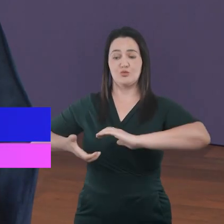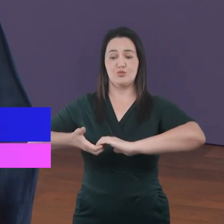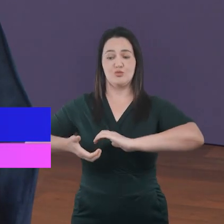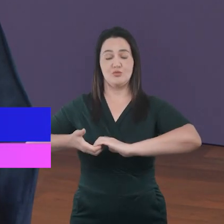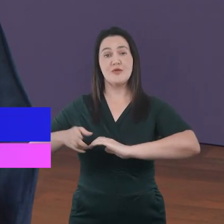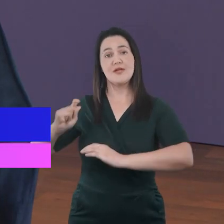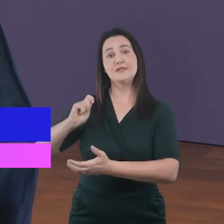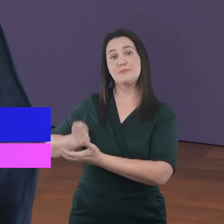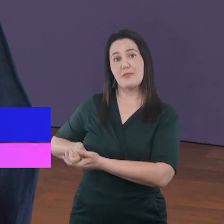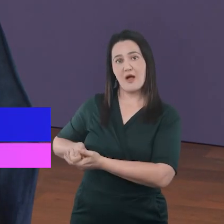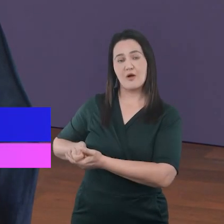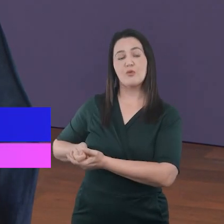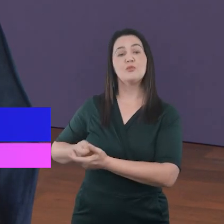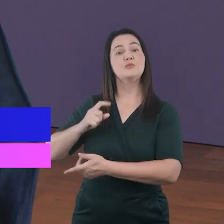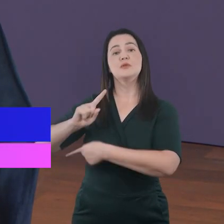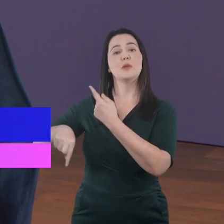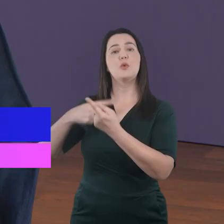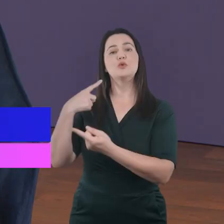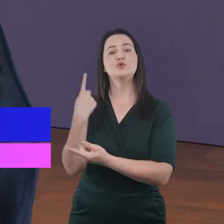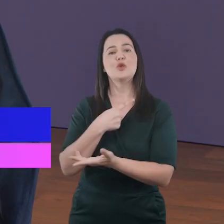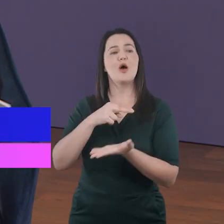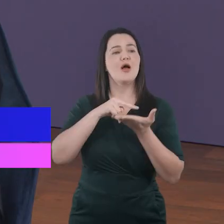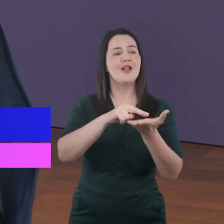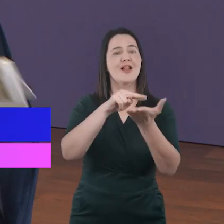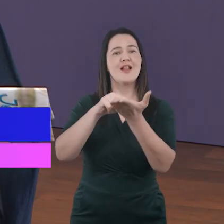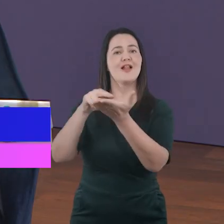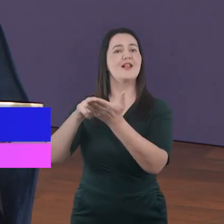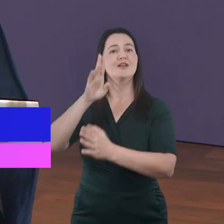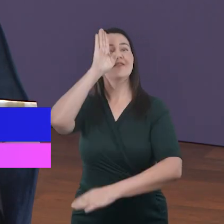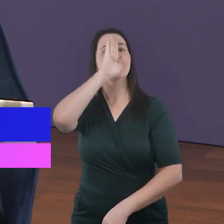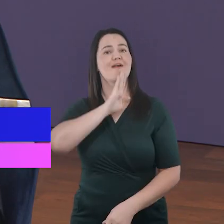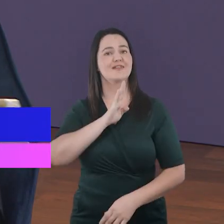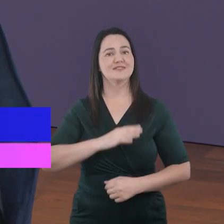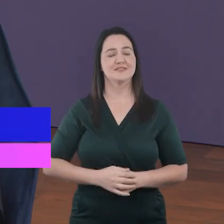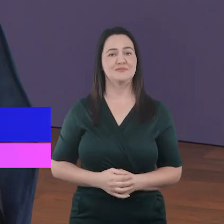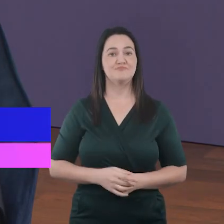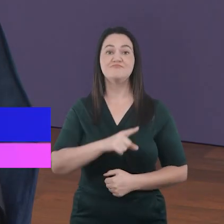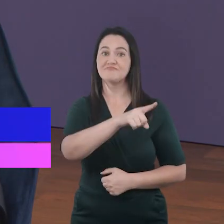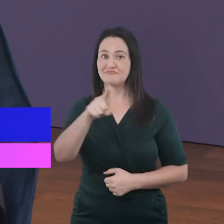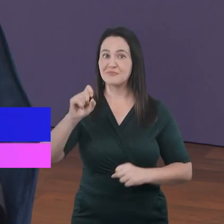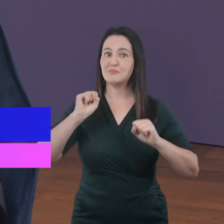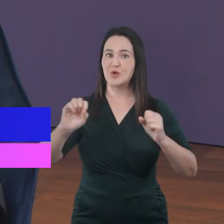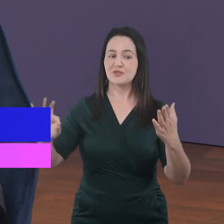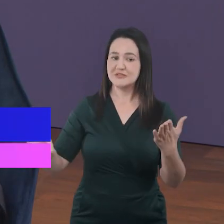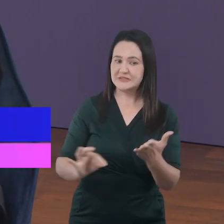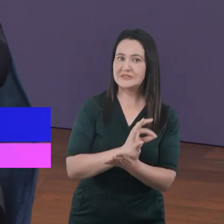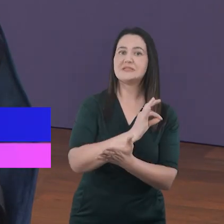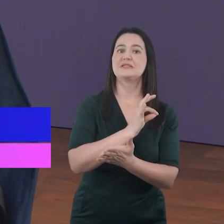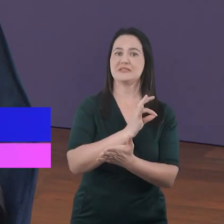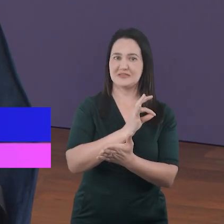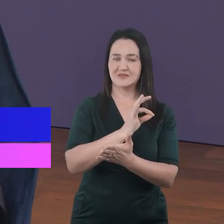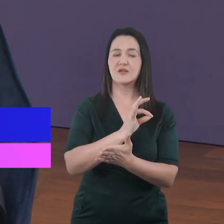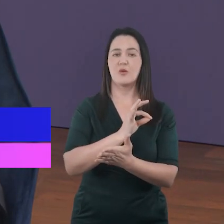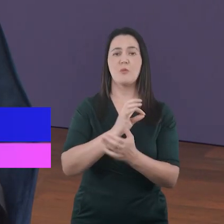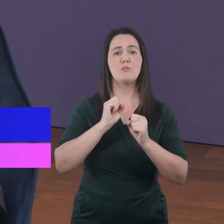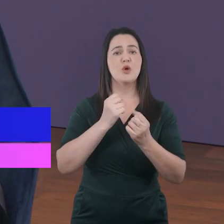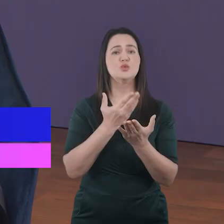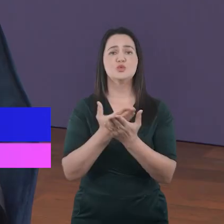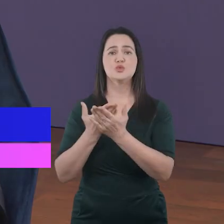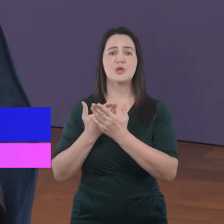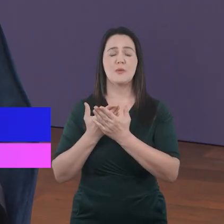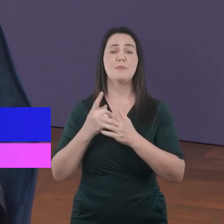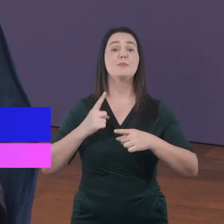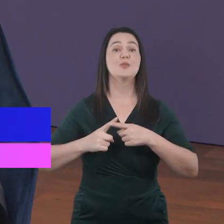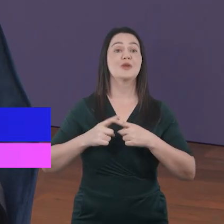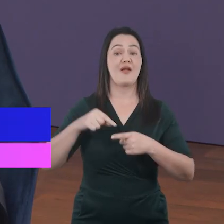da escola bíblica não pagam mensalidade e sempre podem fazer a sua inscrição e aprender mais sobre a palavra de